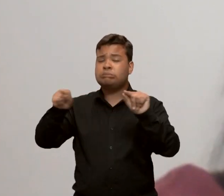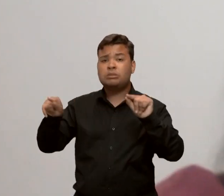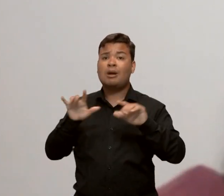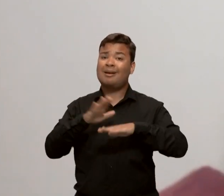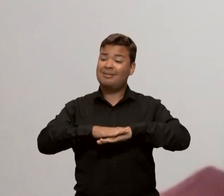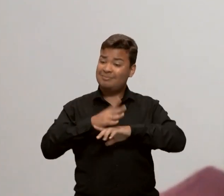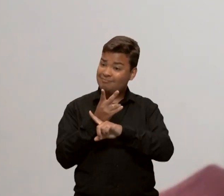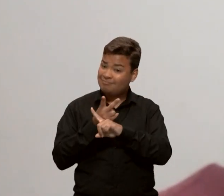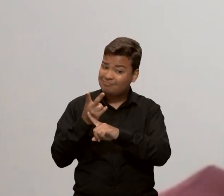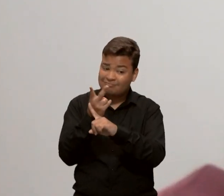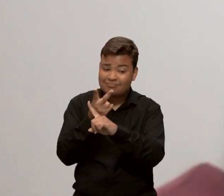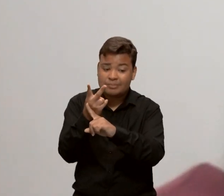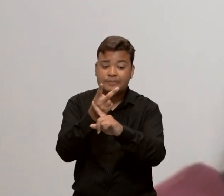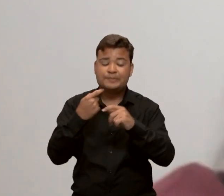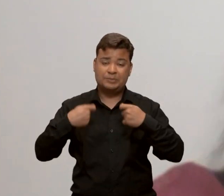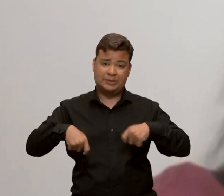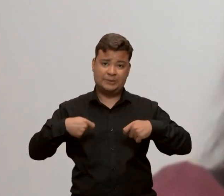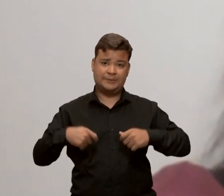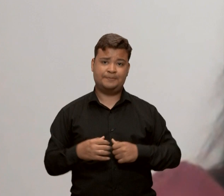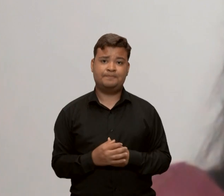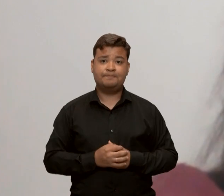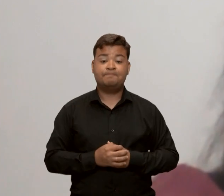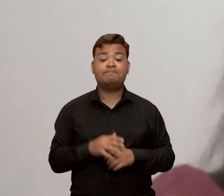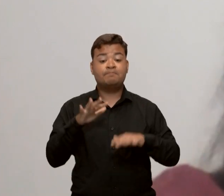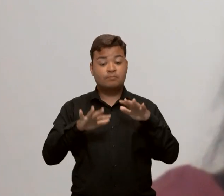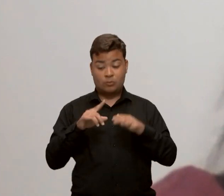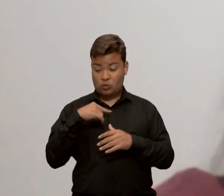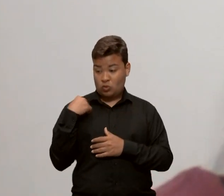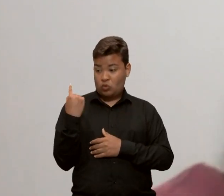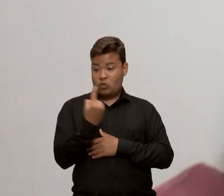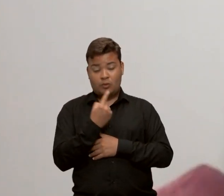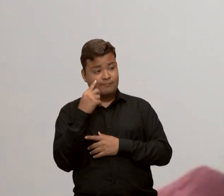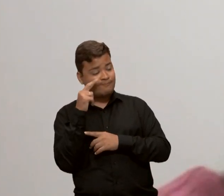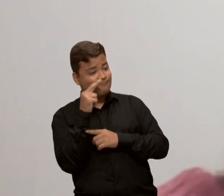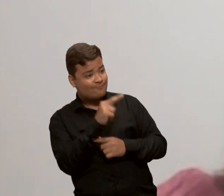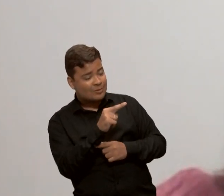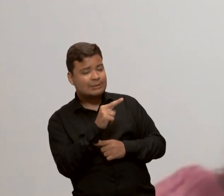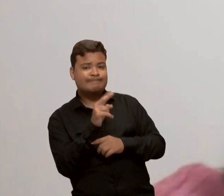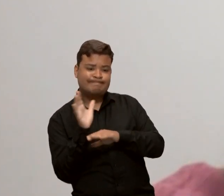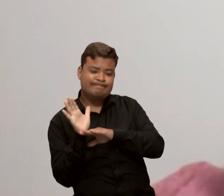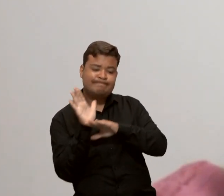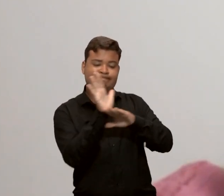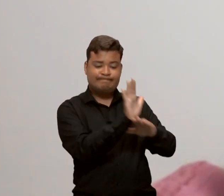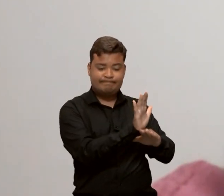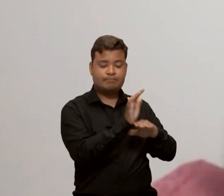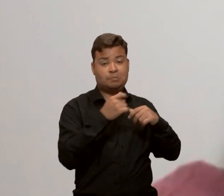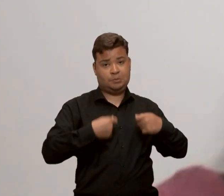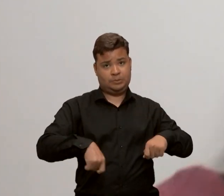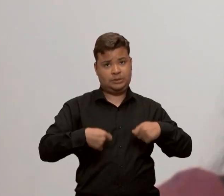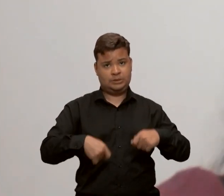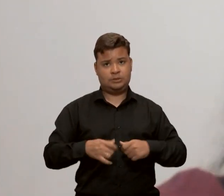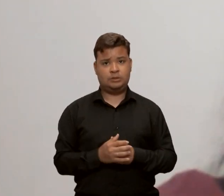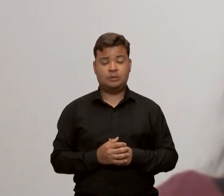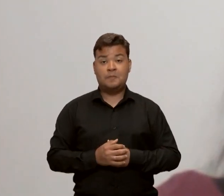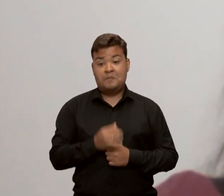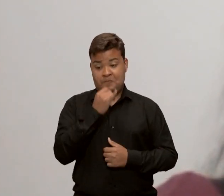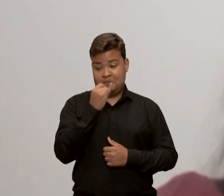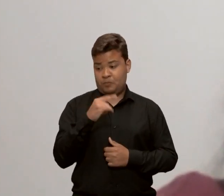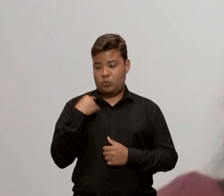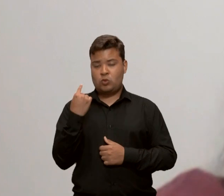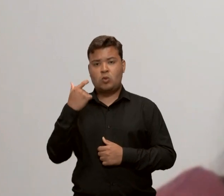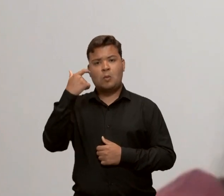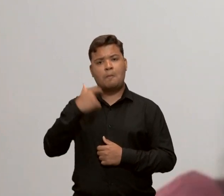muitas vezes nós precisamos auxiliar essa família. Como professores também, a gente auxilia muito,